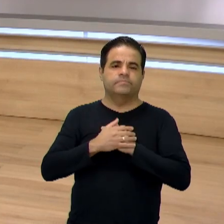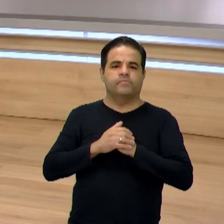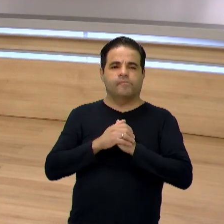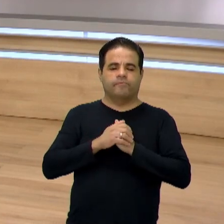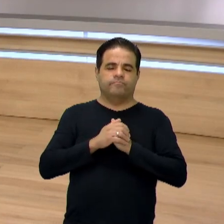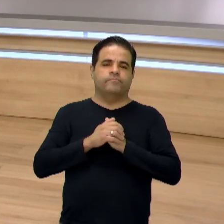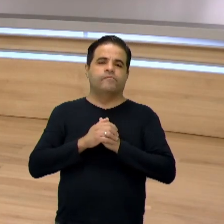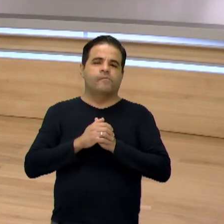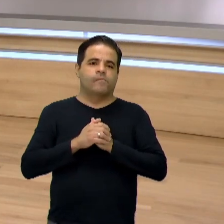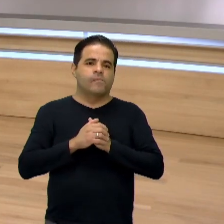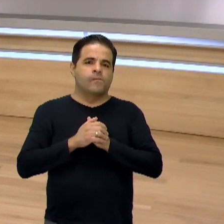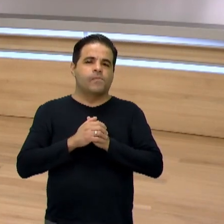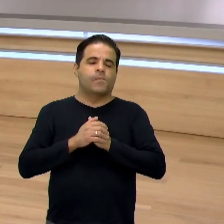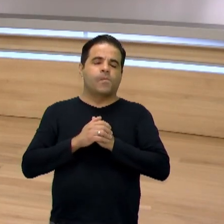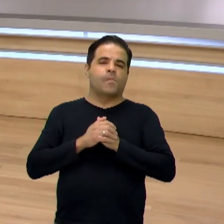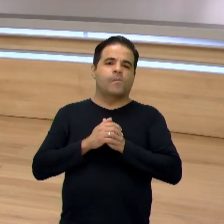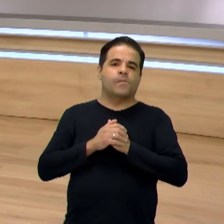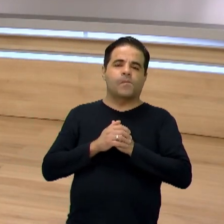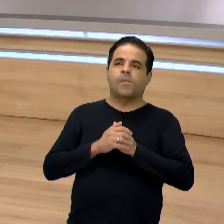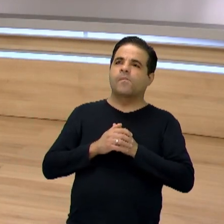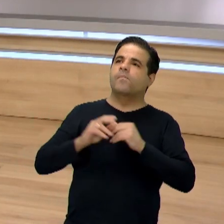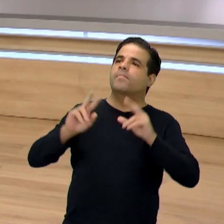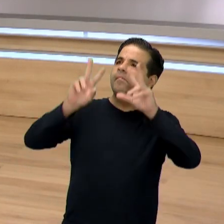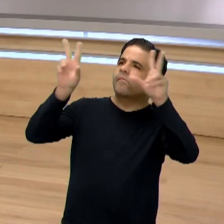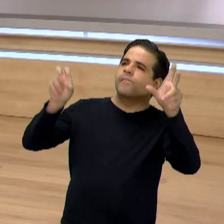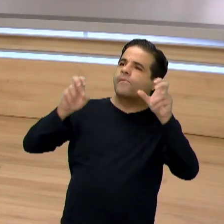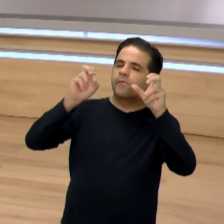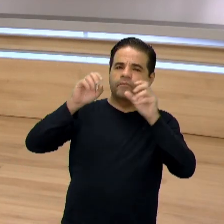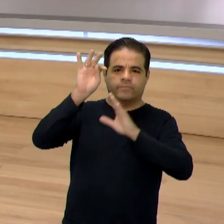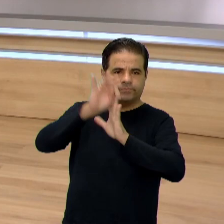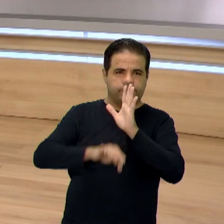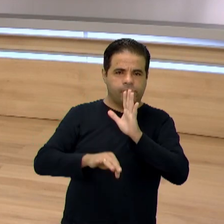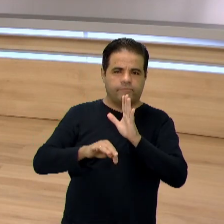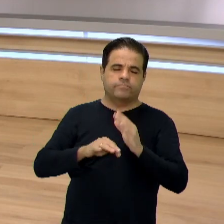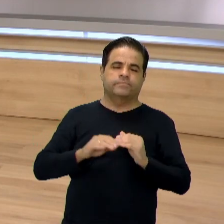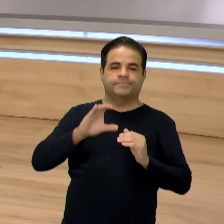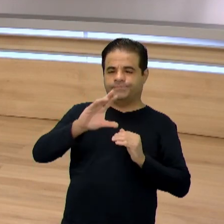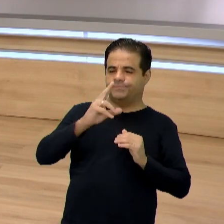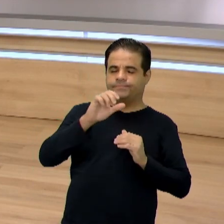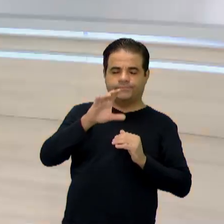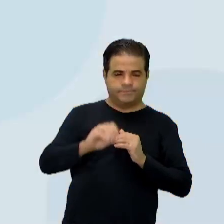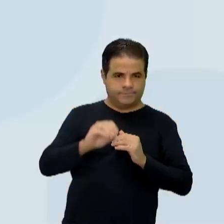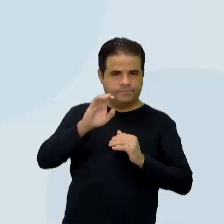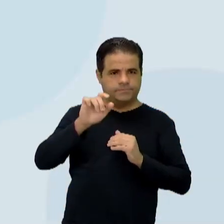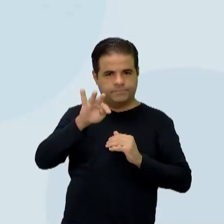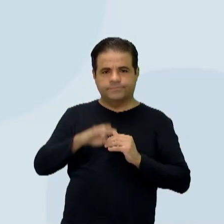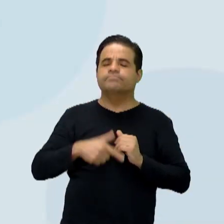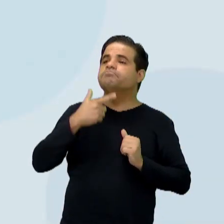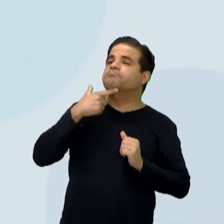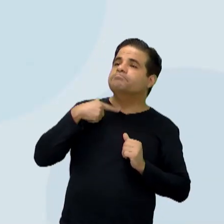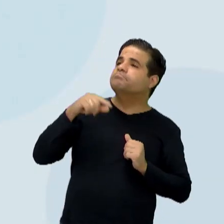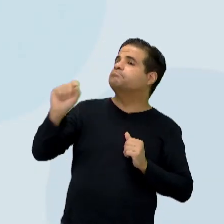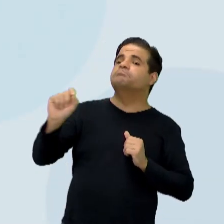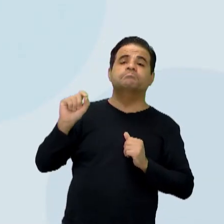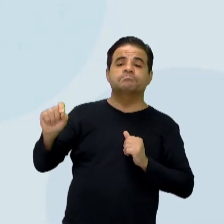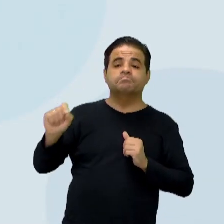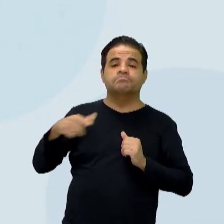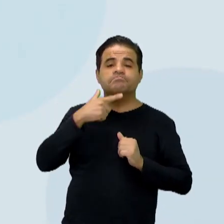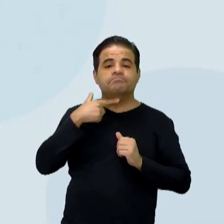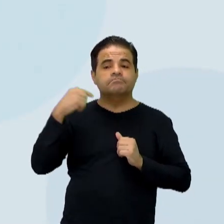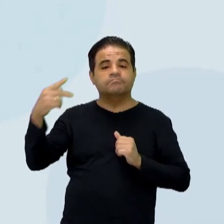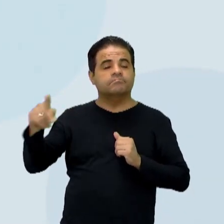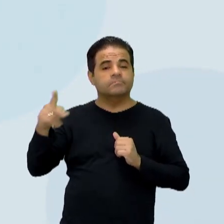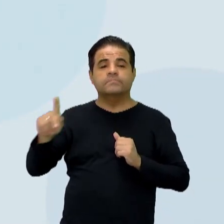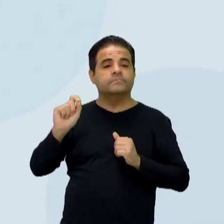questão? De acordo com esse texto, o garoto pendurado, que no caso é o Chico Bento, no galho da árvore, deseja que, olha o que ele